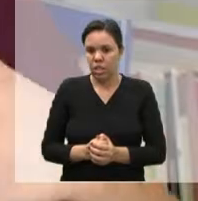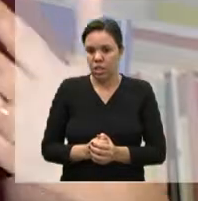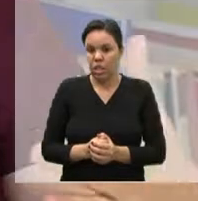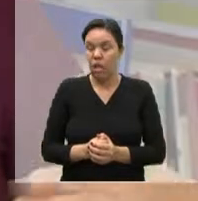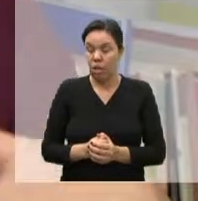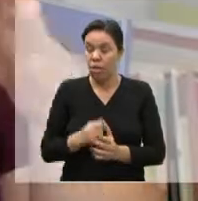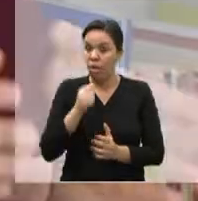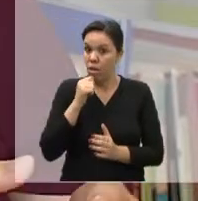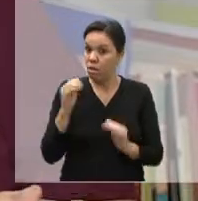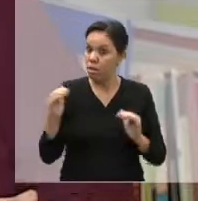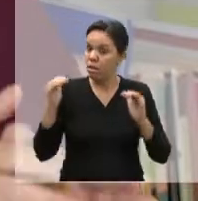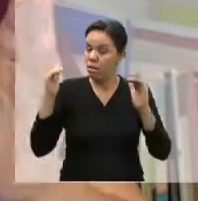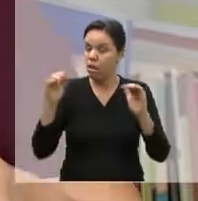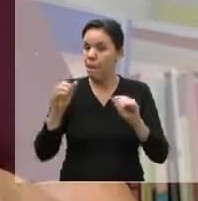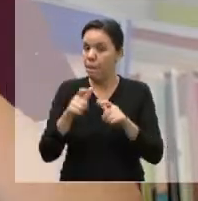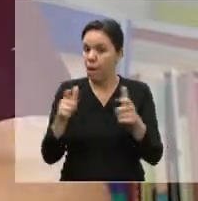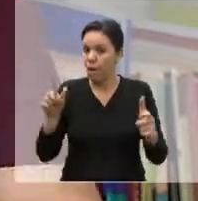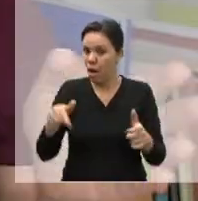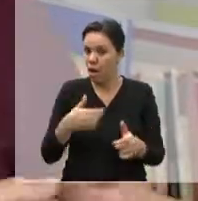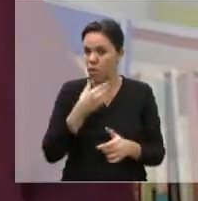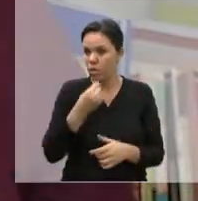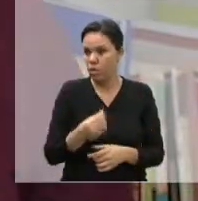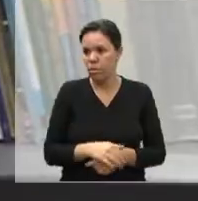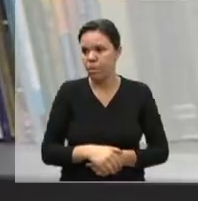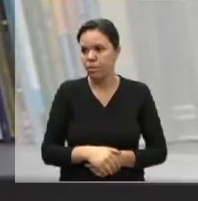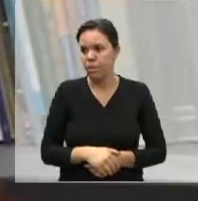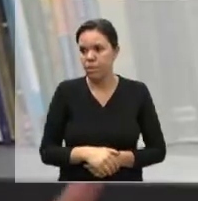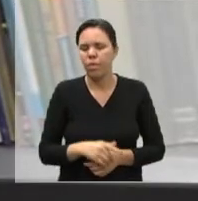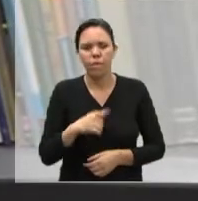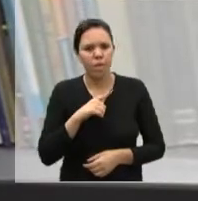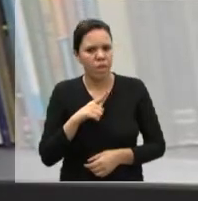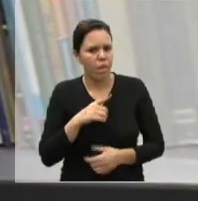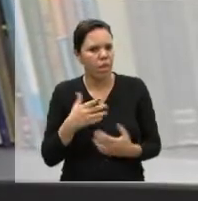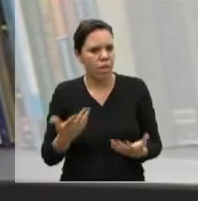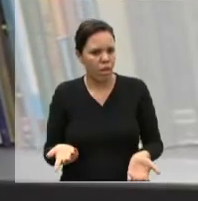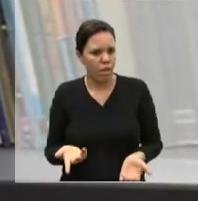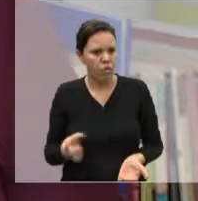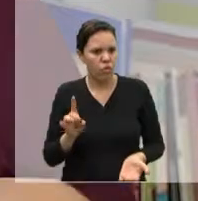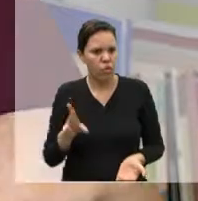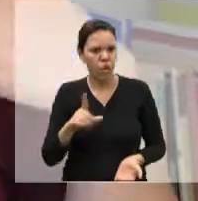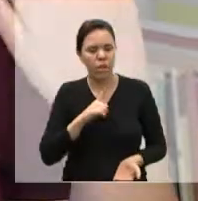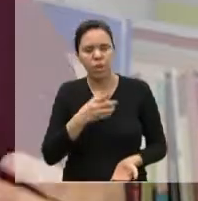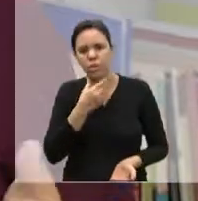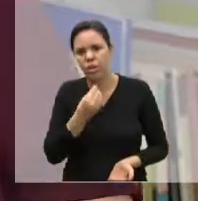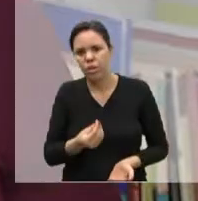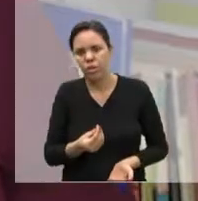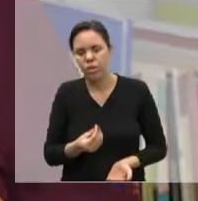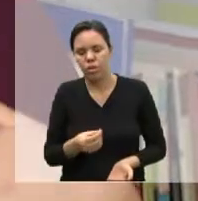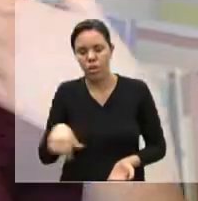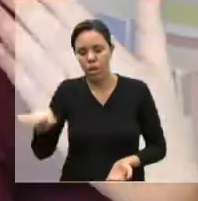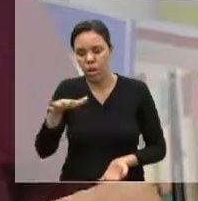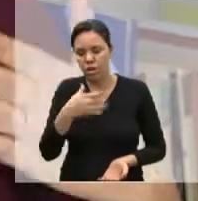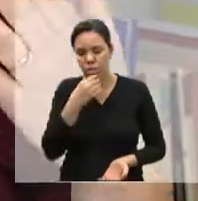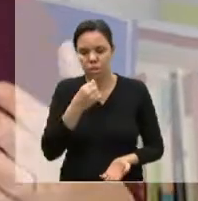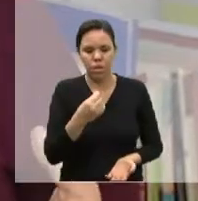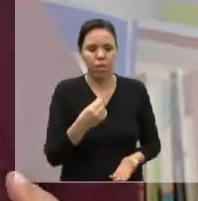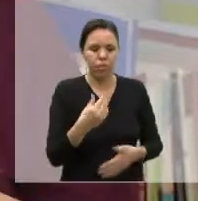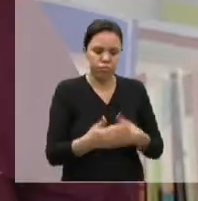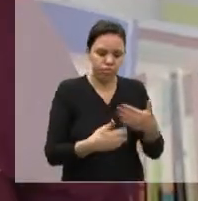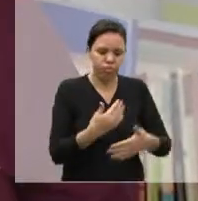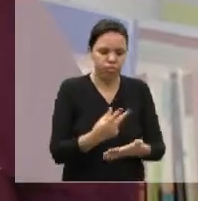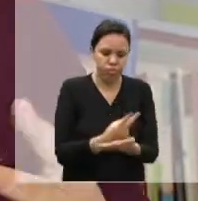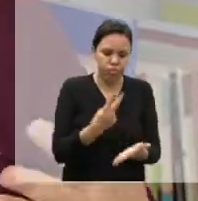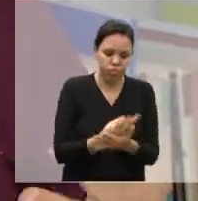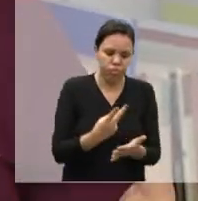essa replicação, olha, só tem menino, então esse daqui é uma área de menino. Vão repetir nos modelos. Vão repetir nos modelos. Então por isso que é bom a gente quebrar e mostrar, não, tem